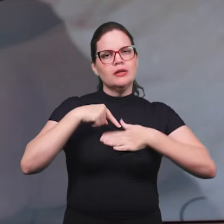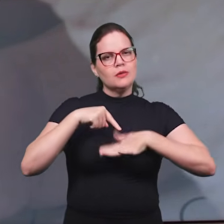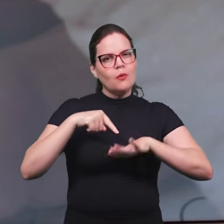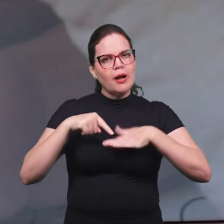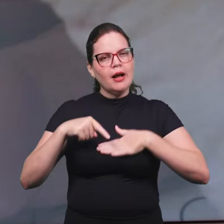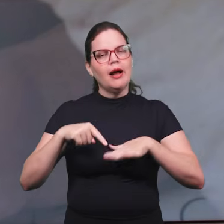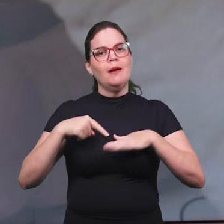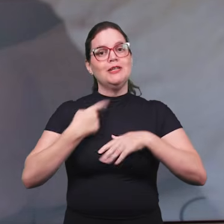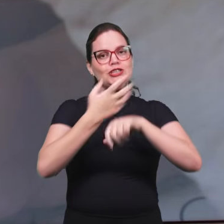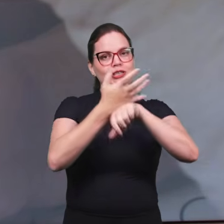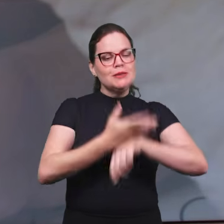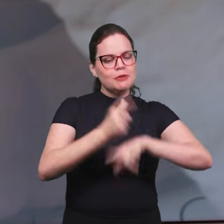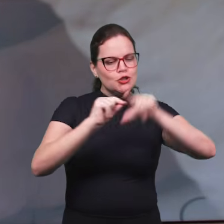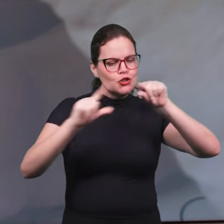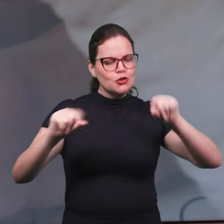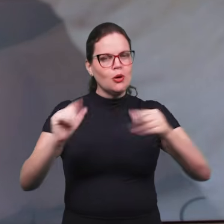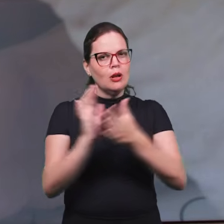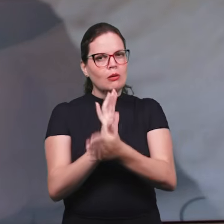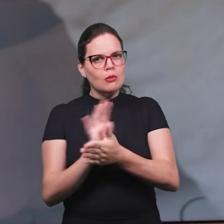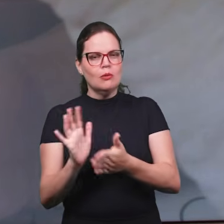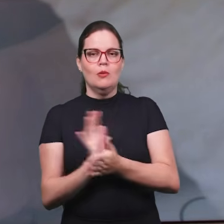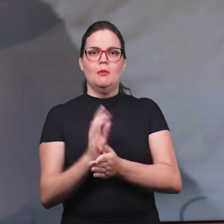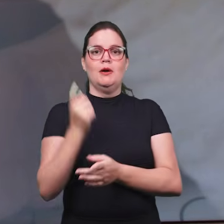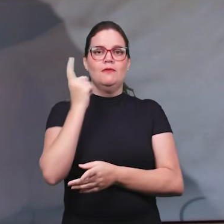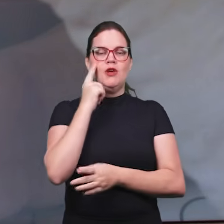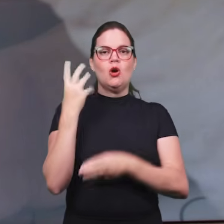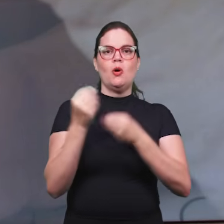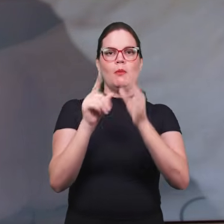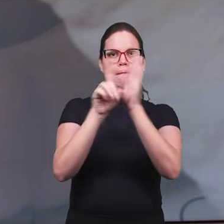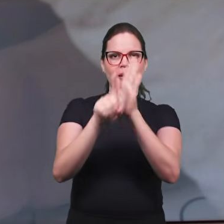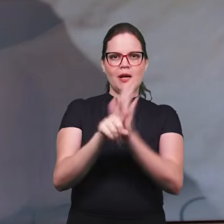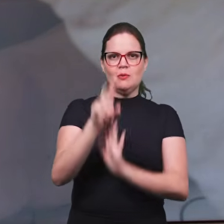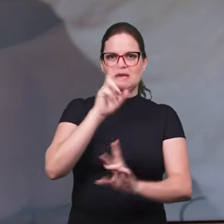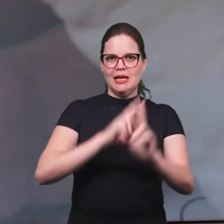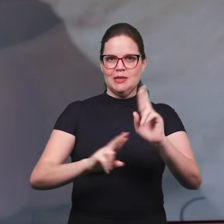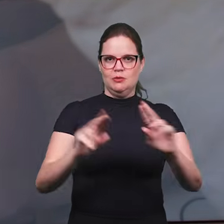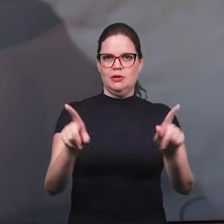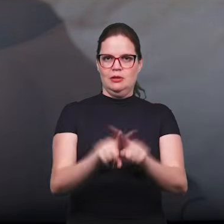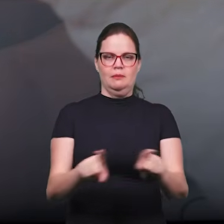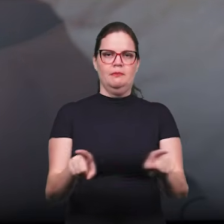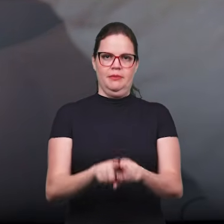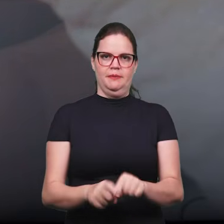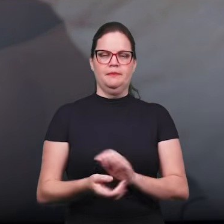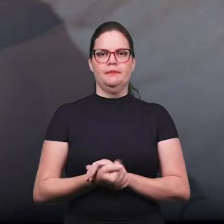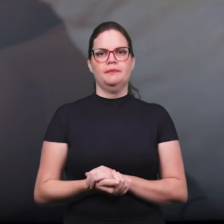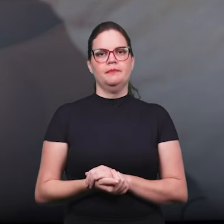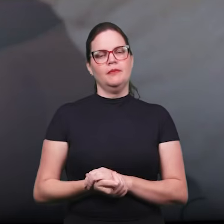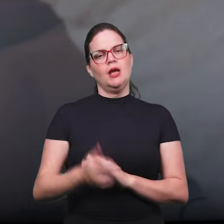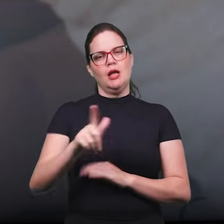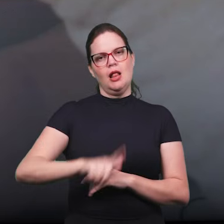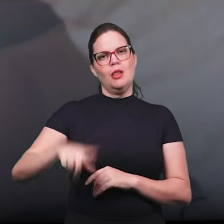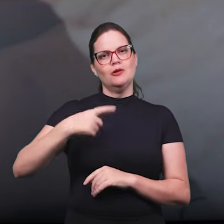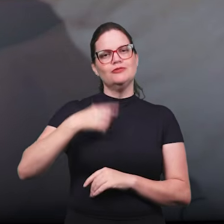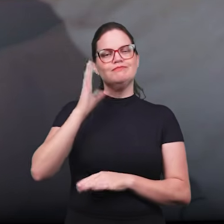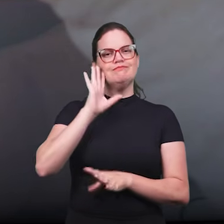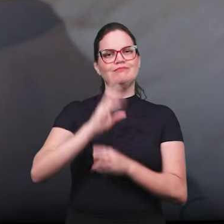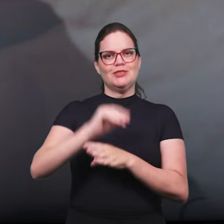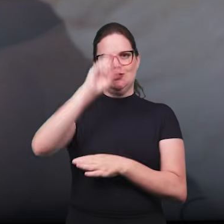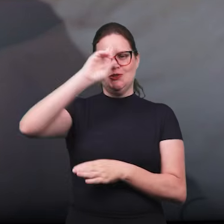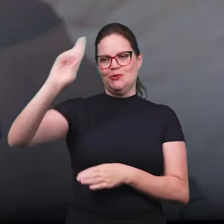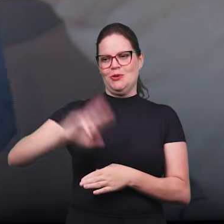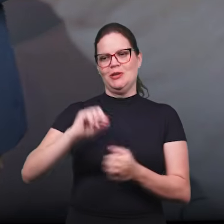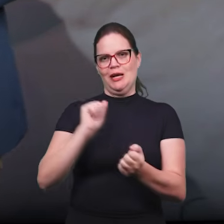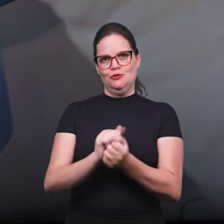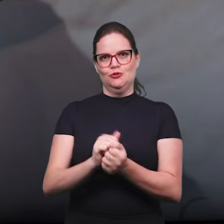dia, poucas matérias. Falamos da importância da resolução de questões. E, obviamente, contar com a direção do Senhor